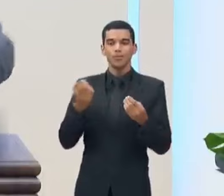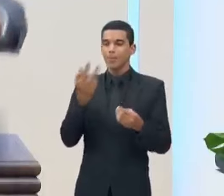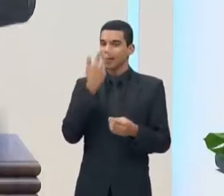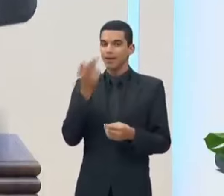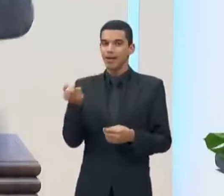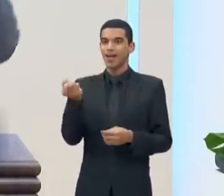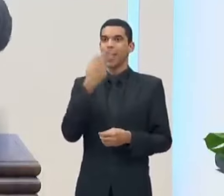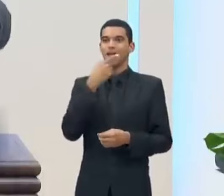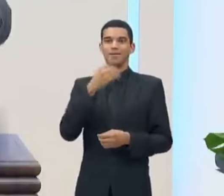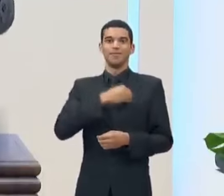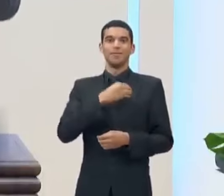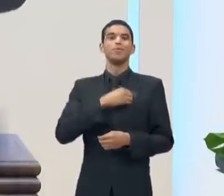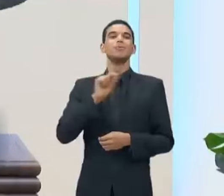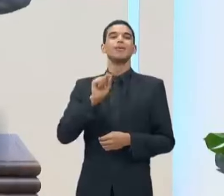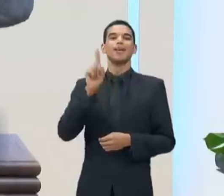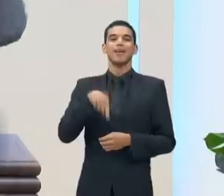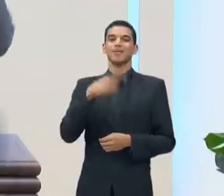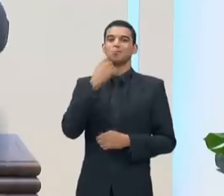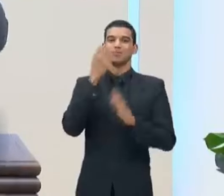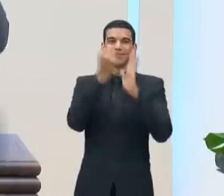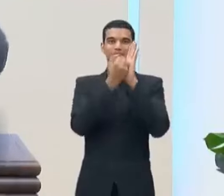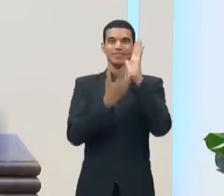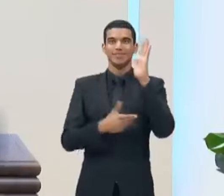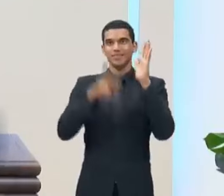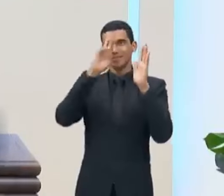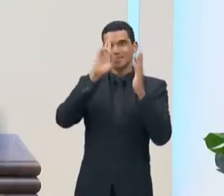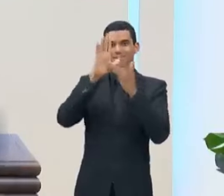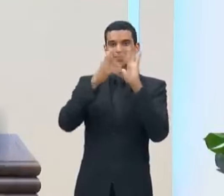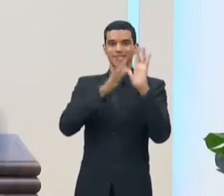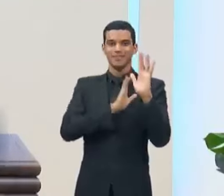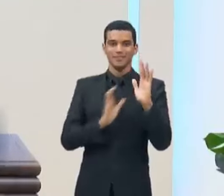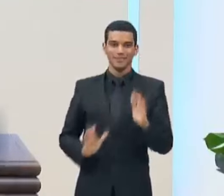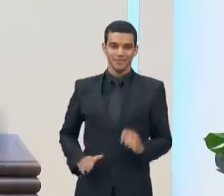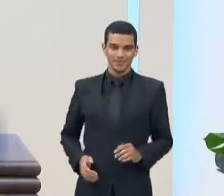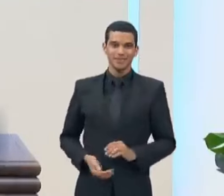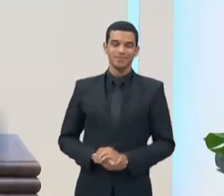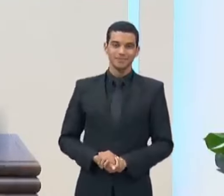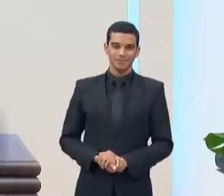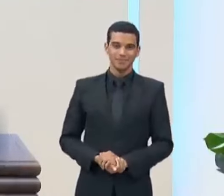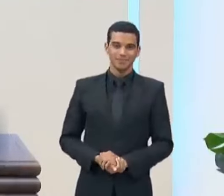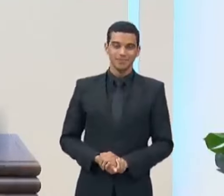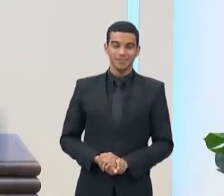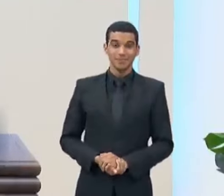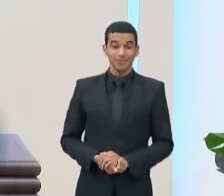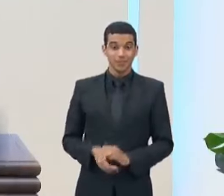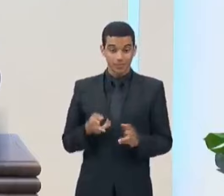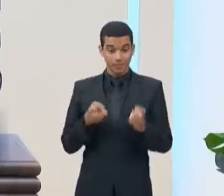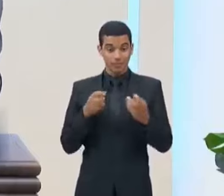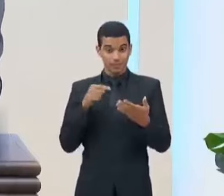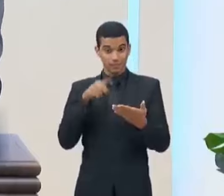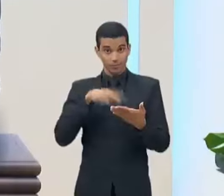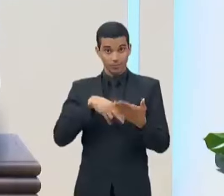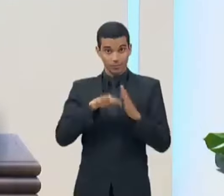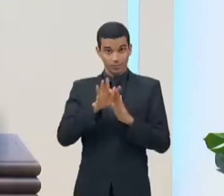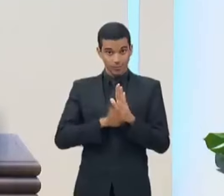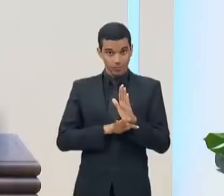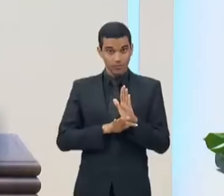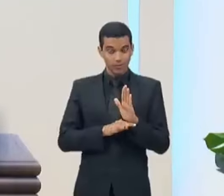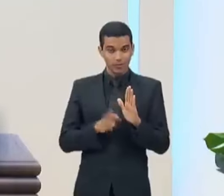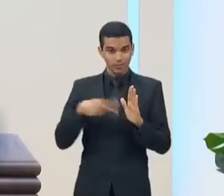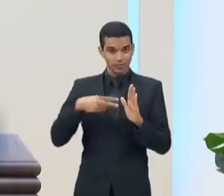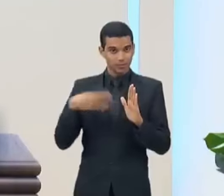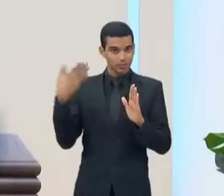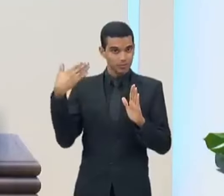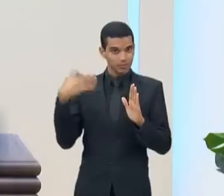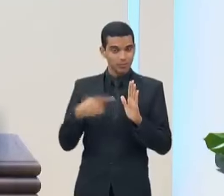remédio, que é o sangue de nosso Senhor e Salvador Jesus Cristo. Nós observamos aqui no texto em que